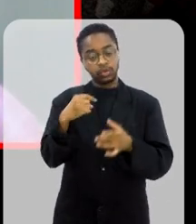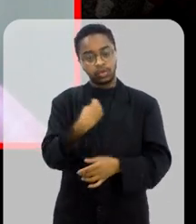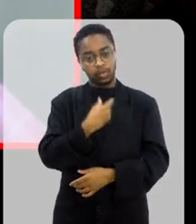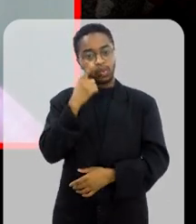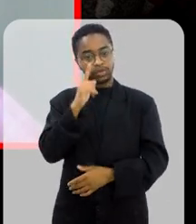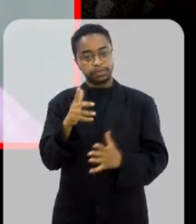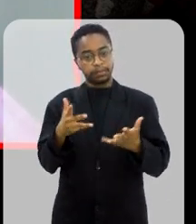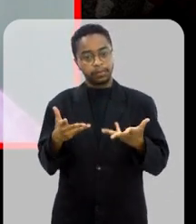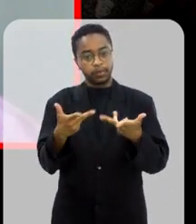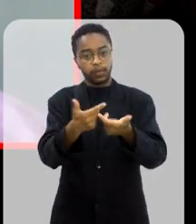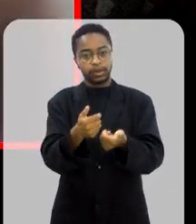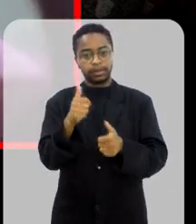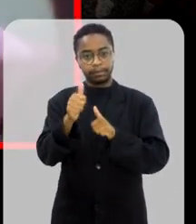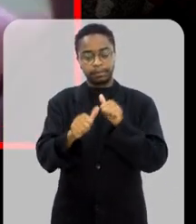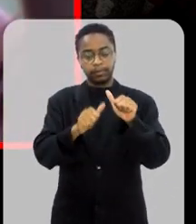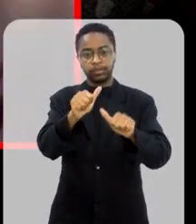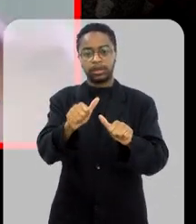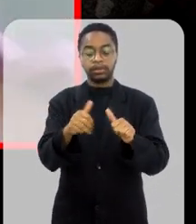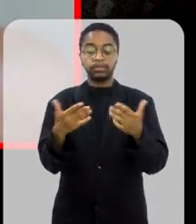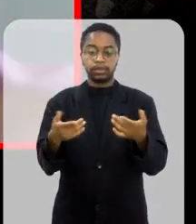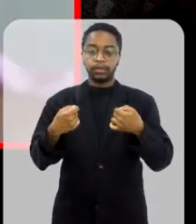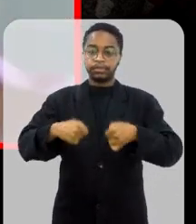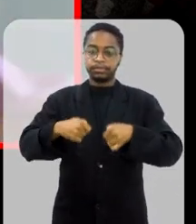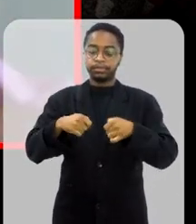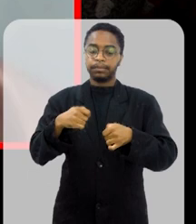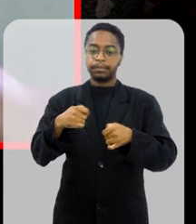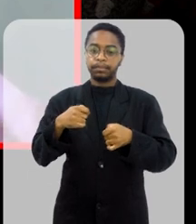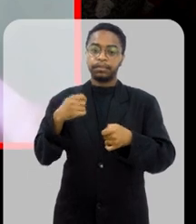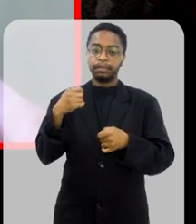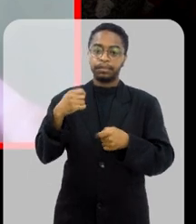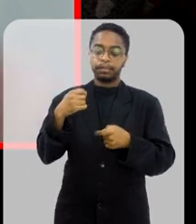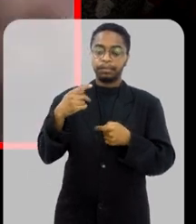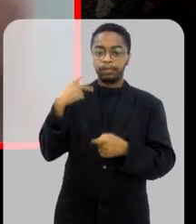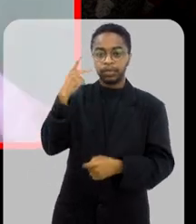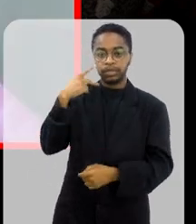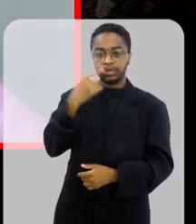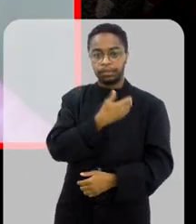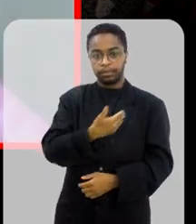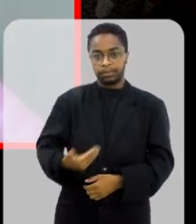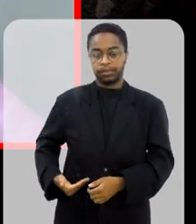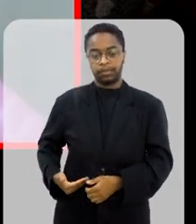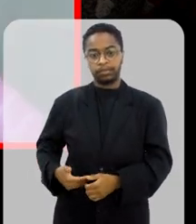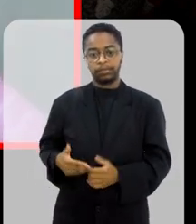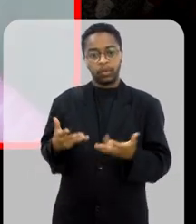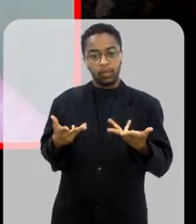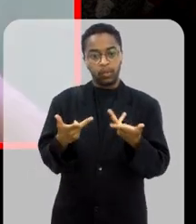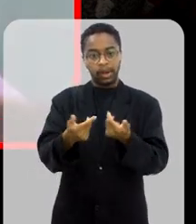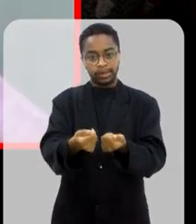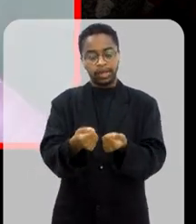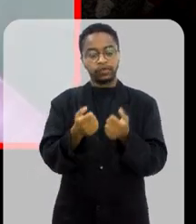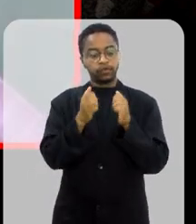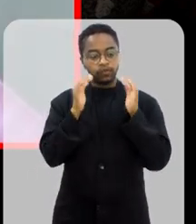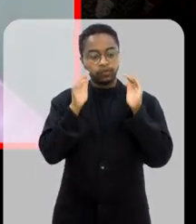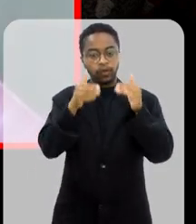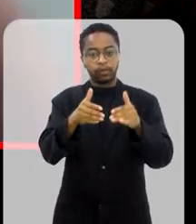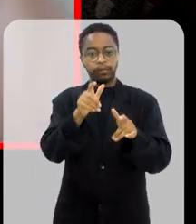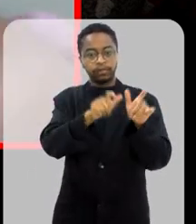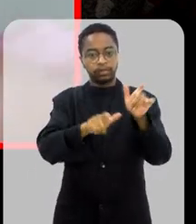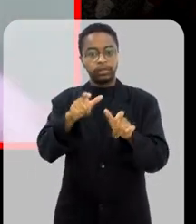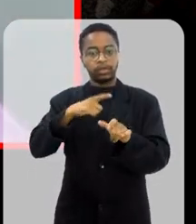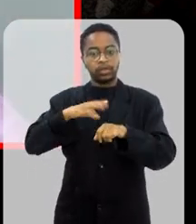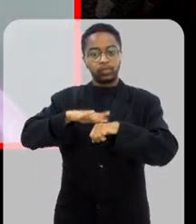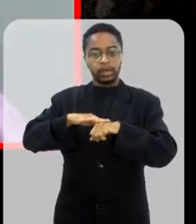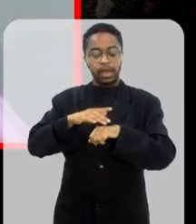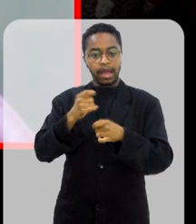conseguir melhorar essa qualidade. Então, precisamos ter políticas públicas eficazes para as pessoas com doenças raras